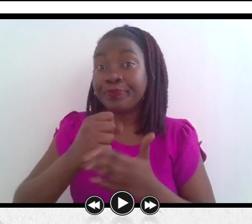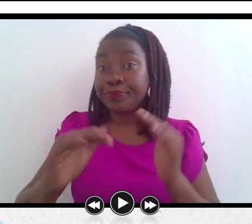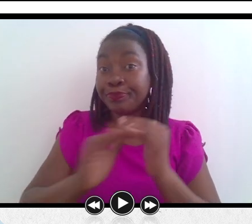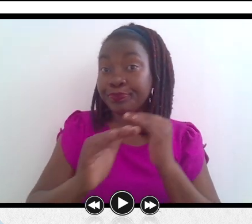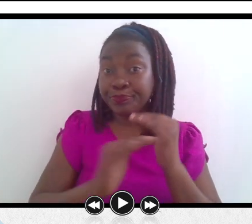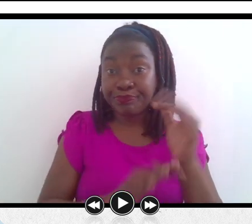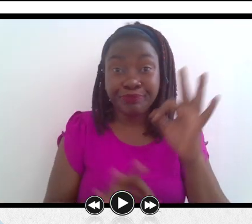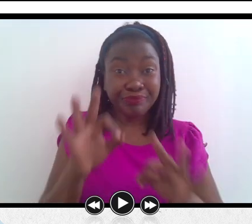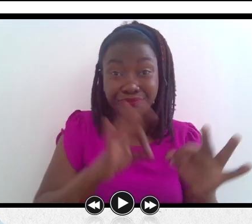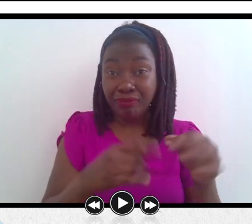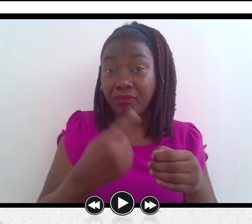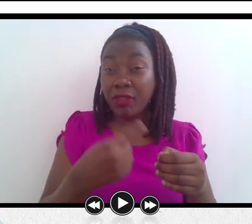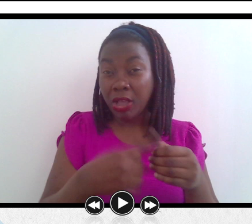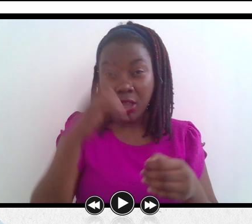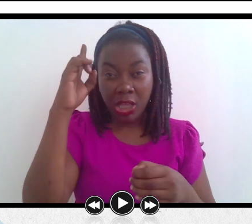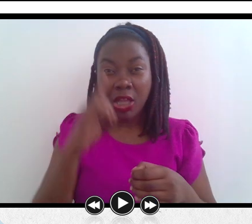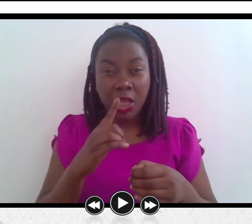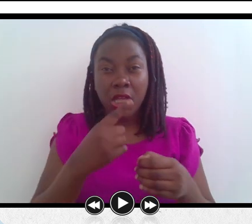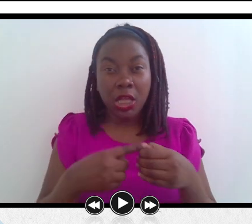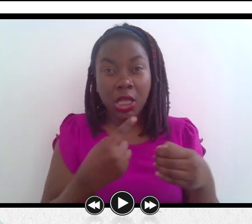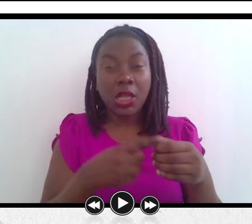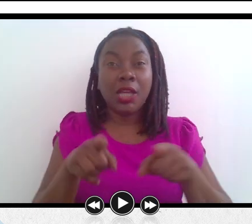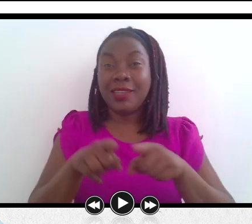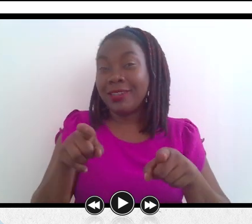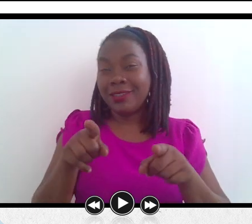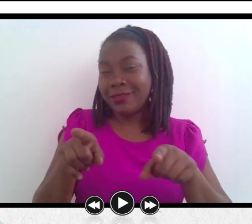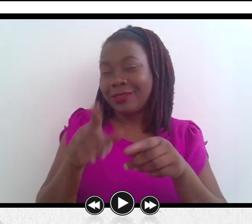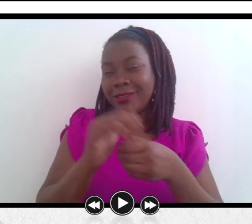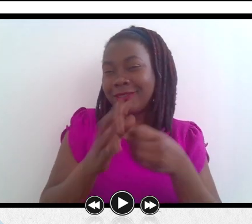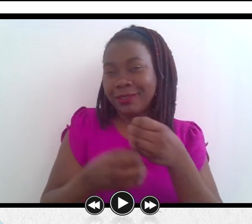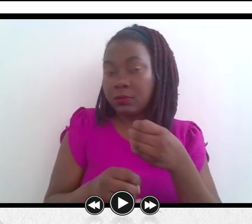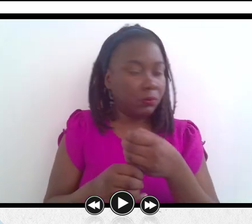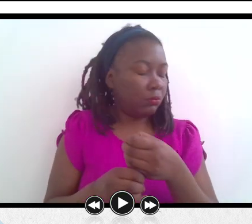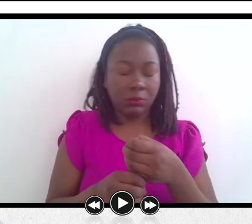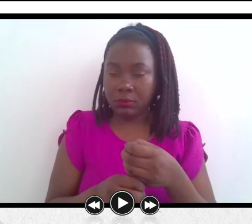plano urbano, diretor urbano, e o plano de saneamento básico. Não.